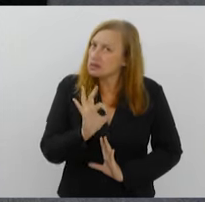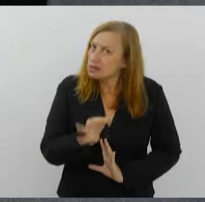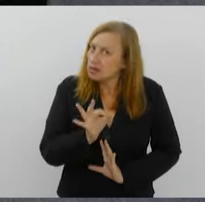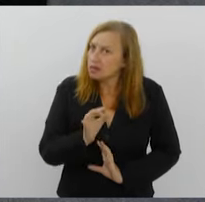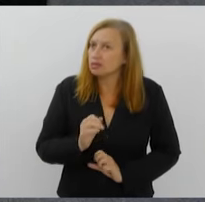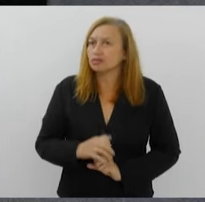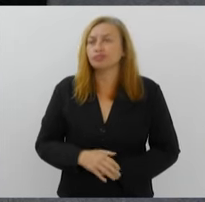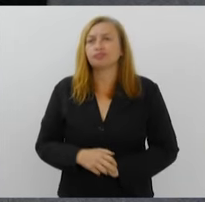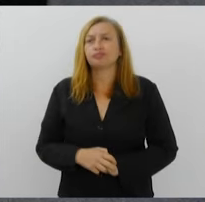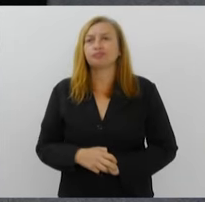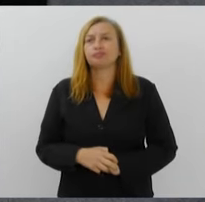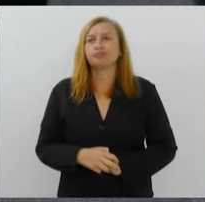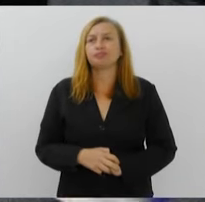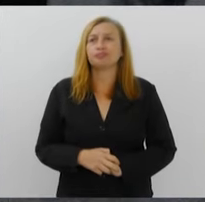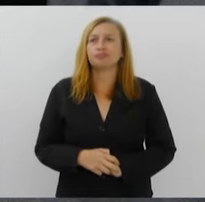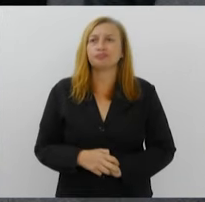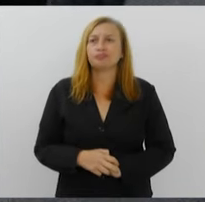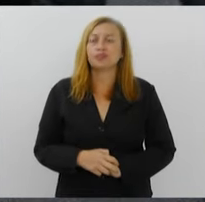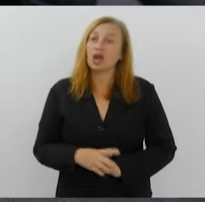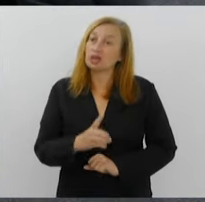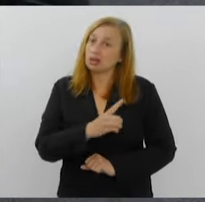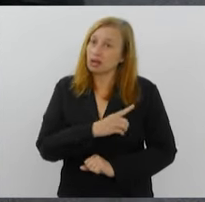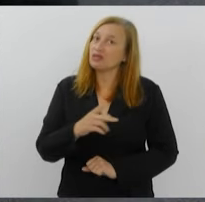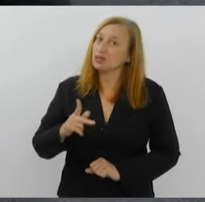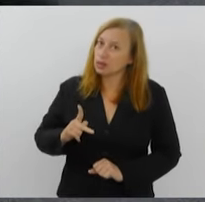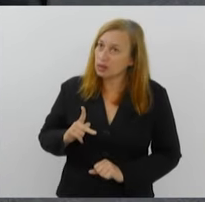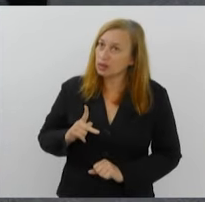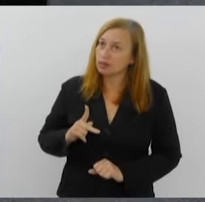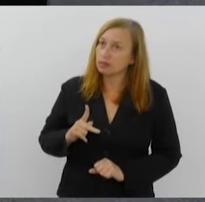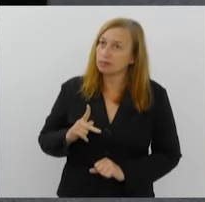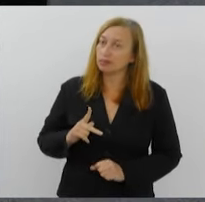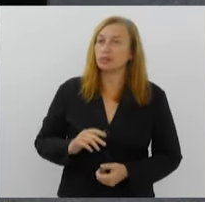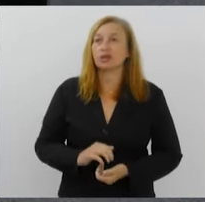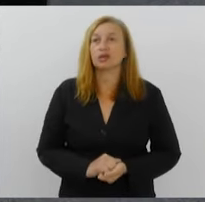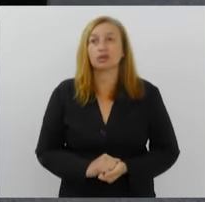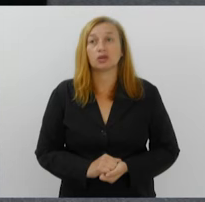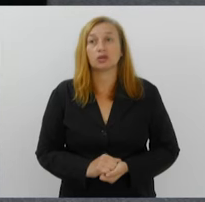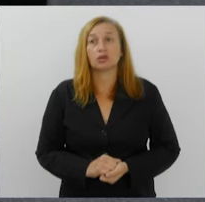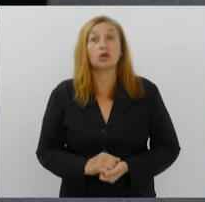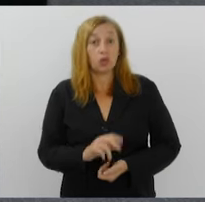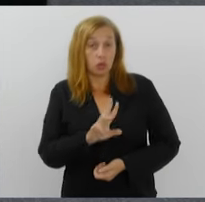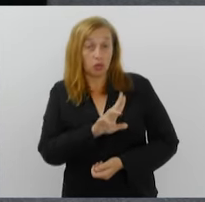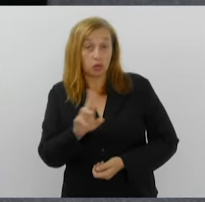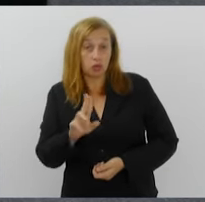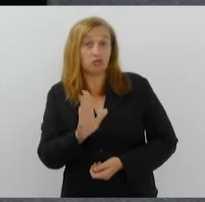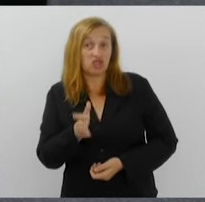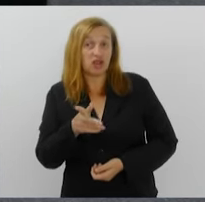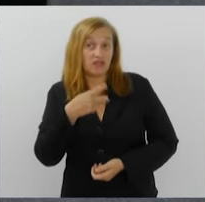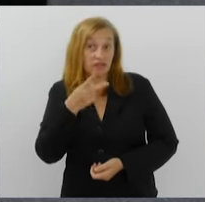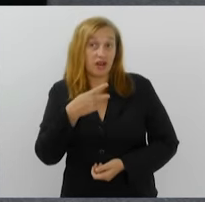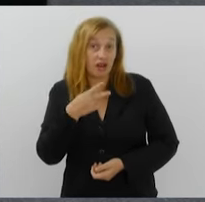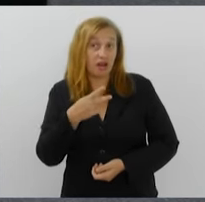evidentemente, a Defensoria Pública, como o nome já diz, cabe a ela